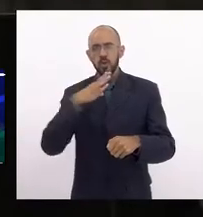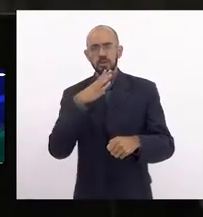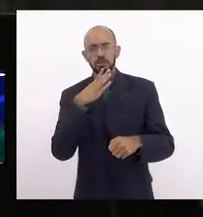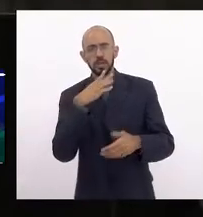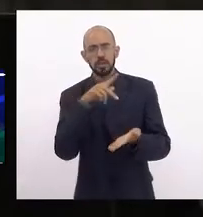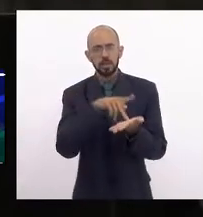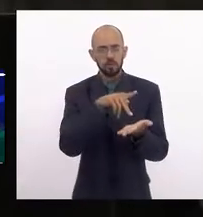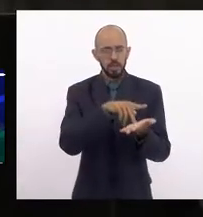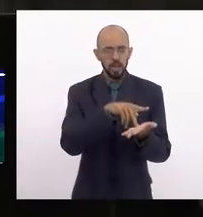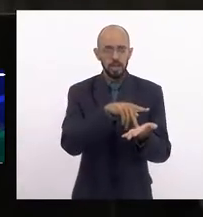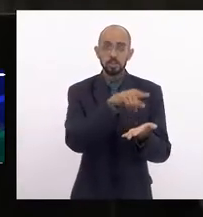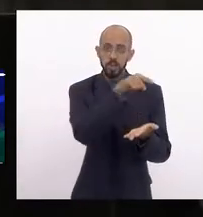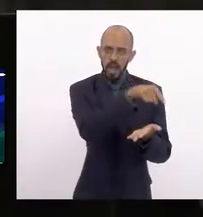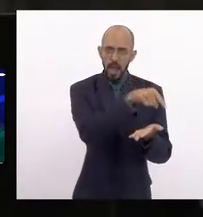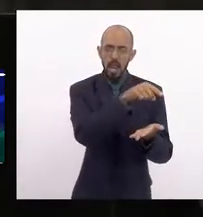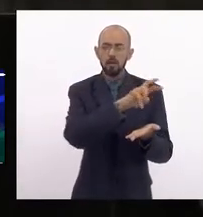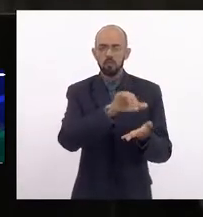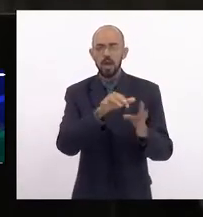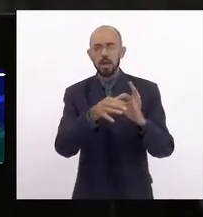vos libertará obrigado